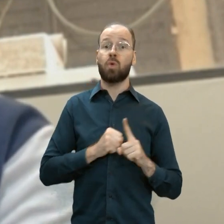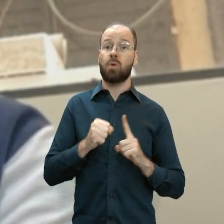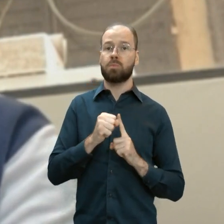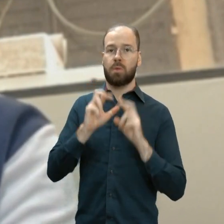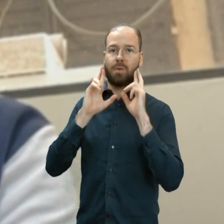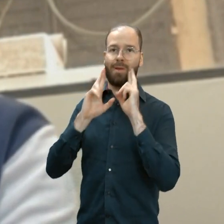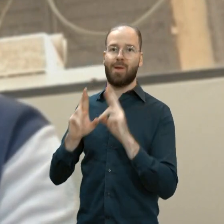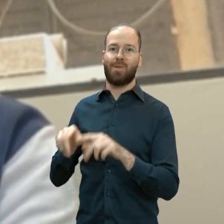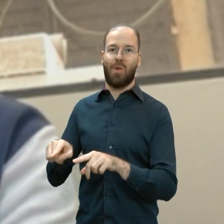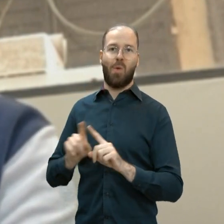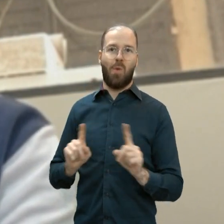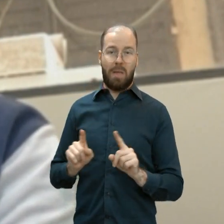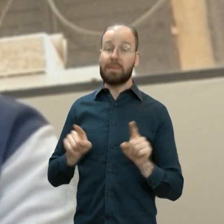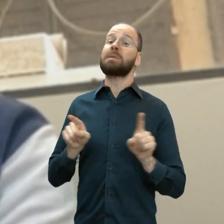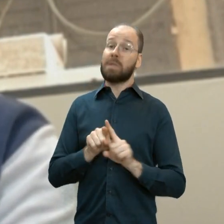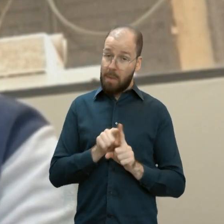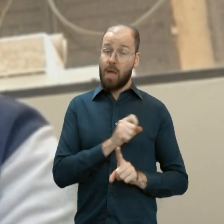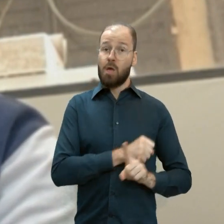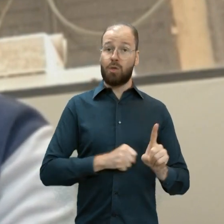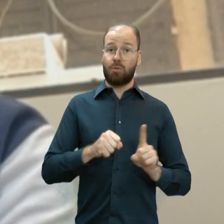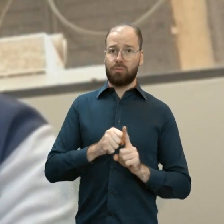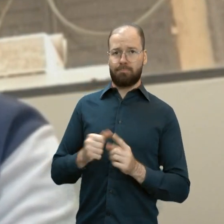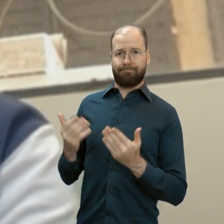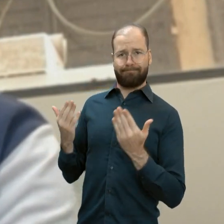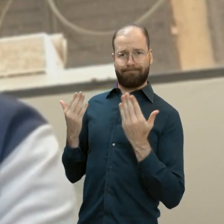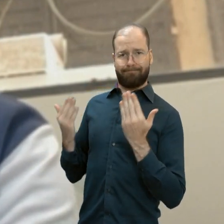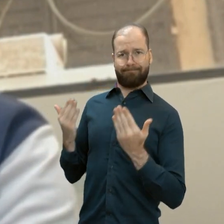por parte da sociedade. Até